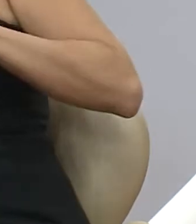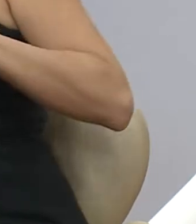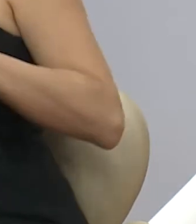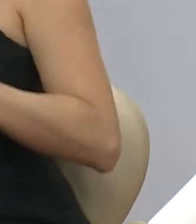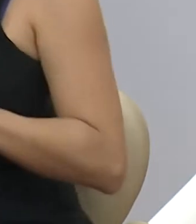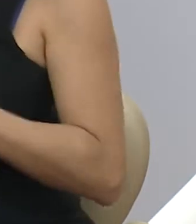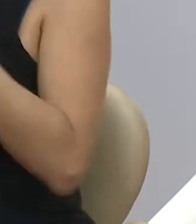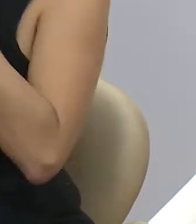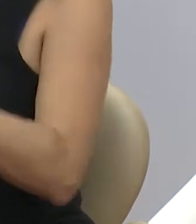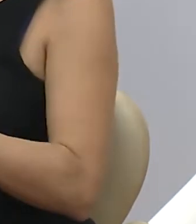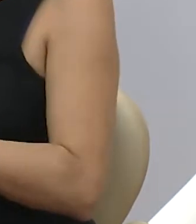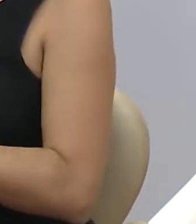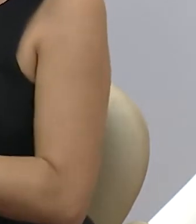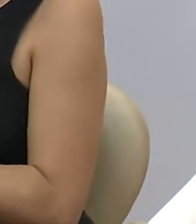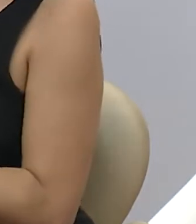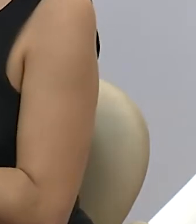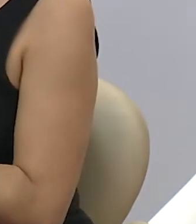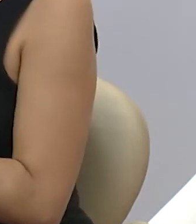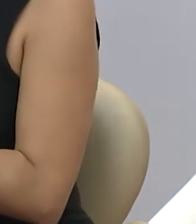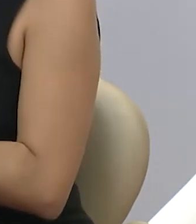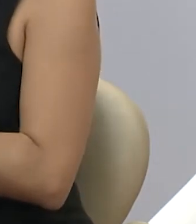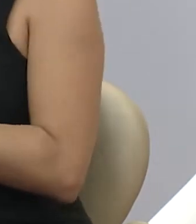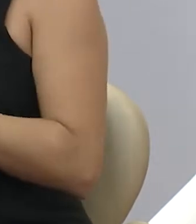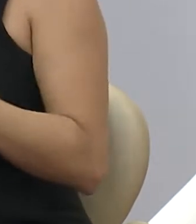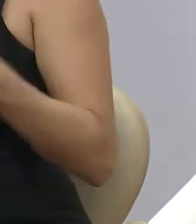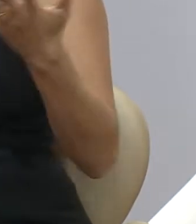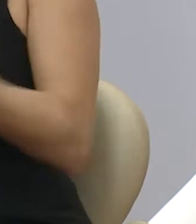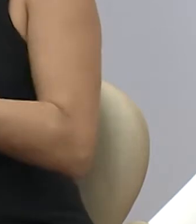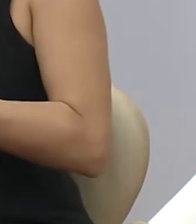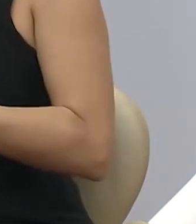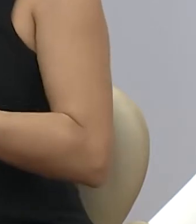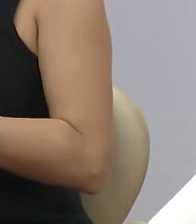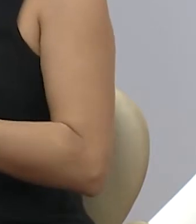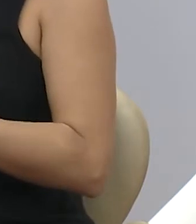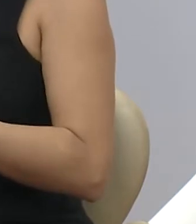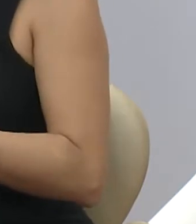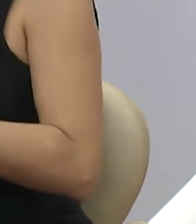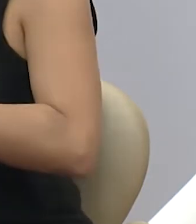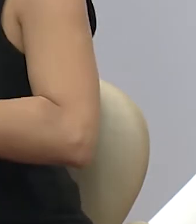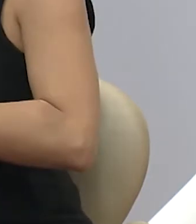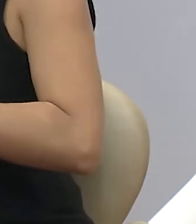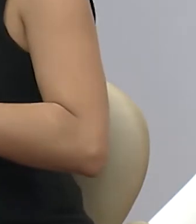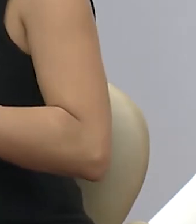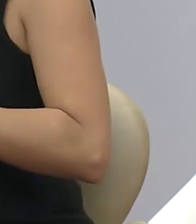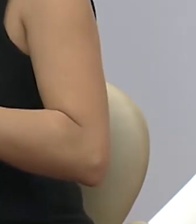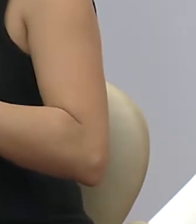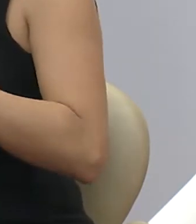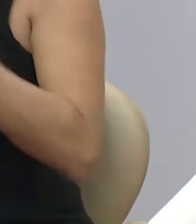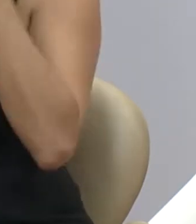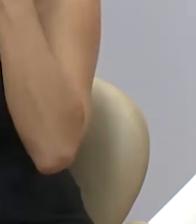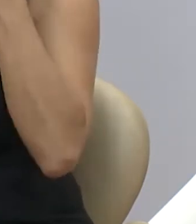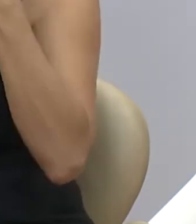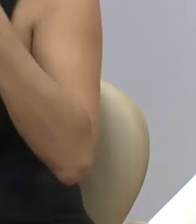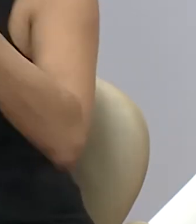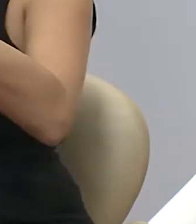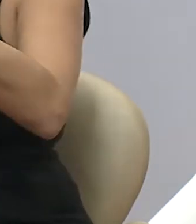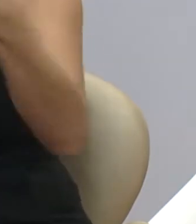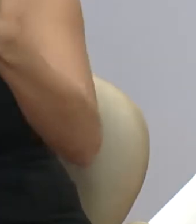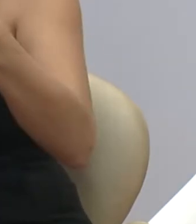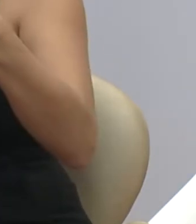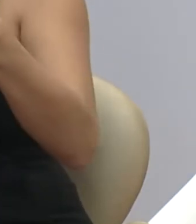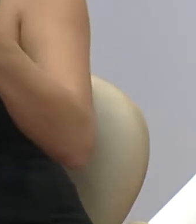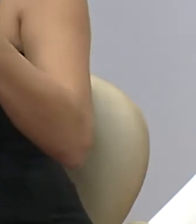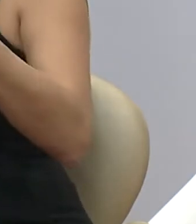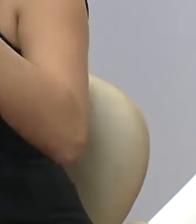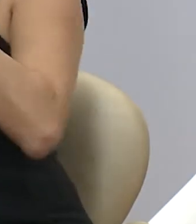gente diz onde há acessibilidade, onde não é, e a gente cobra o respeito ao nosso direito. Hoje,